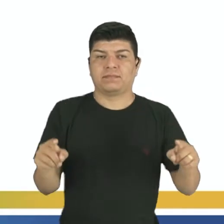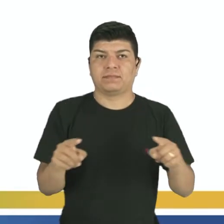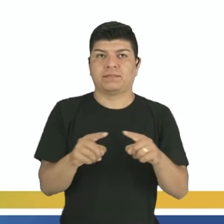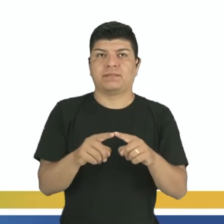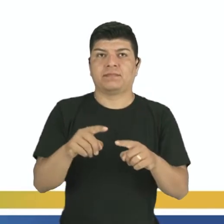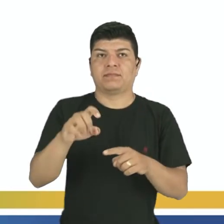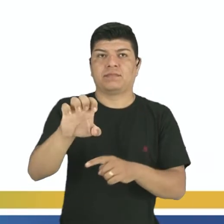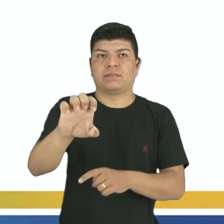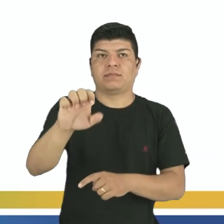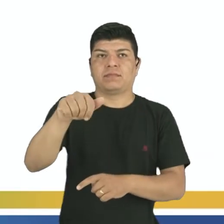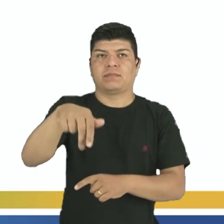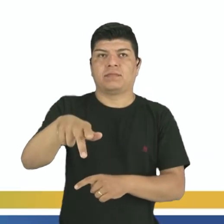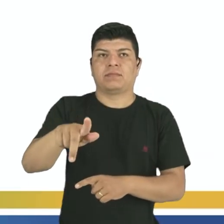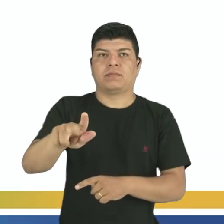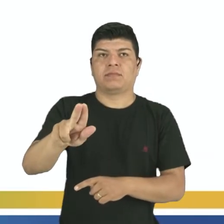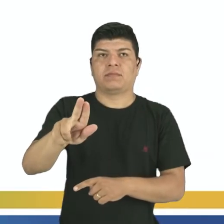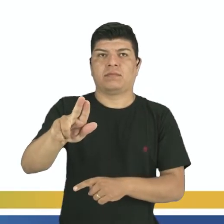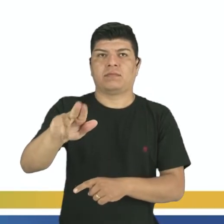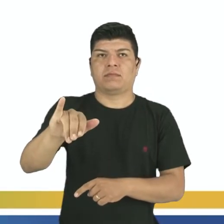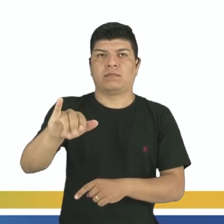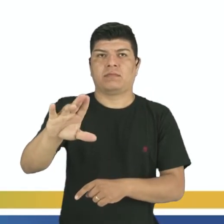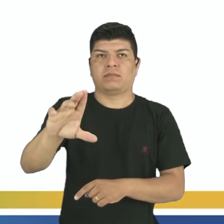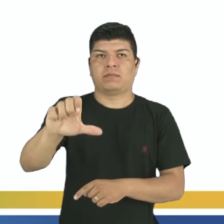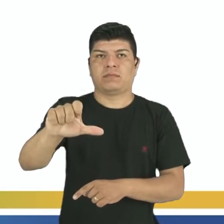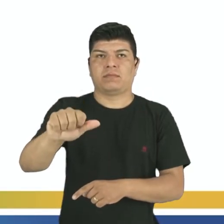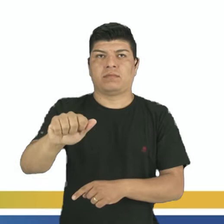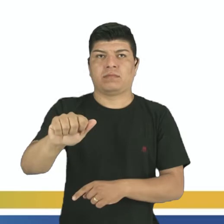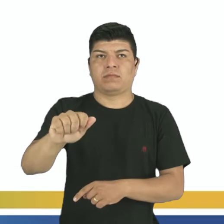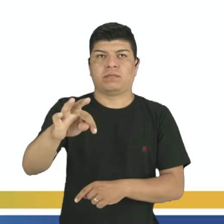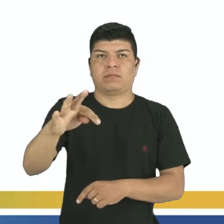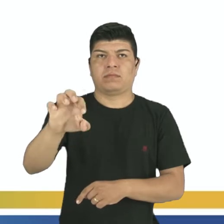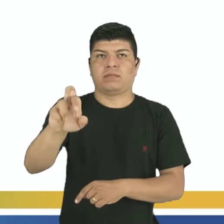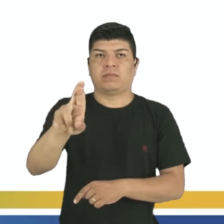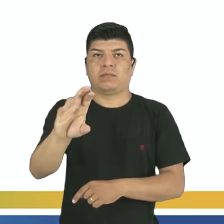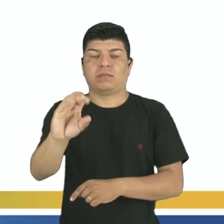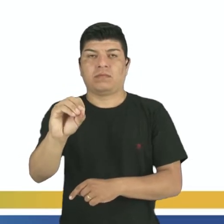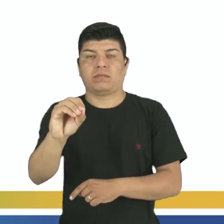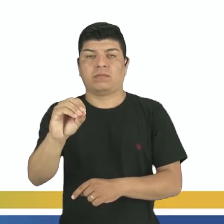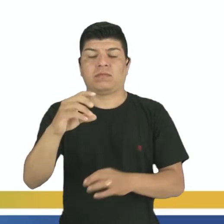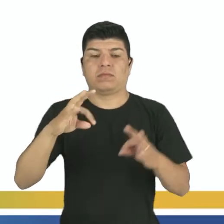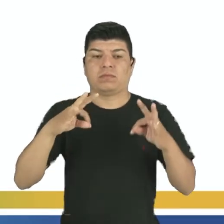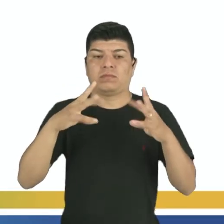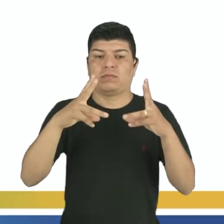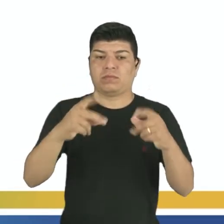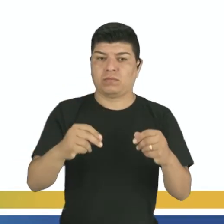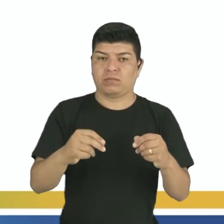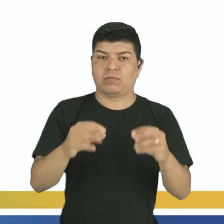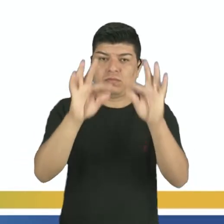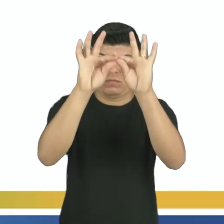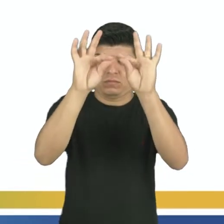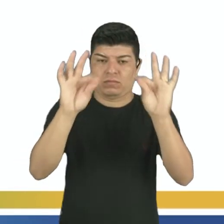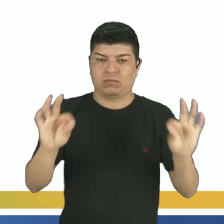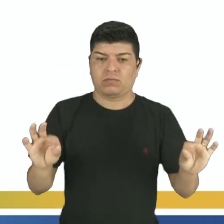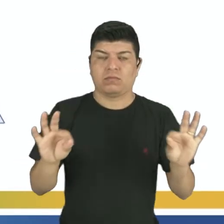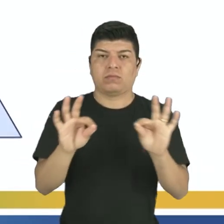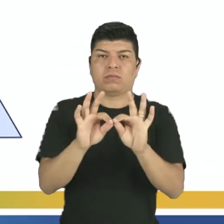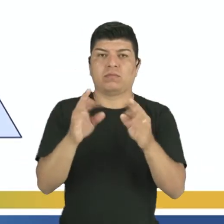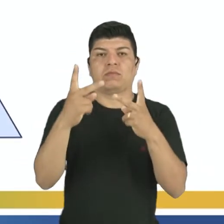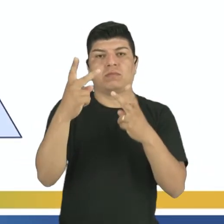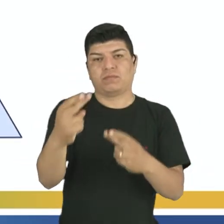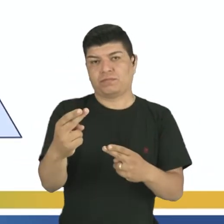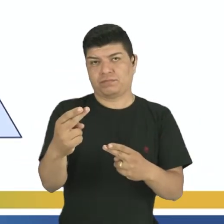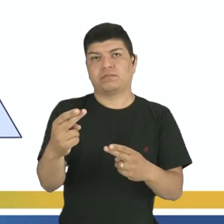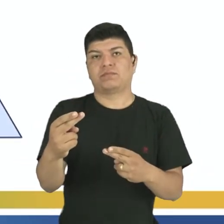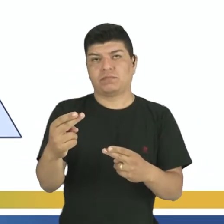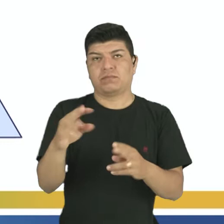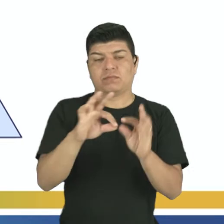E o triângulo equilátero? O triângulo equilátero vai ser aquele triângulo que possui todos os lados com medidas iguais. Ou seja, o